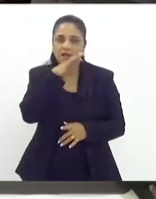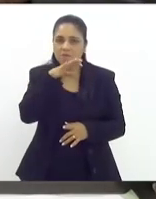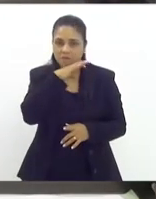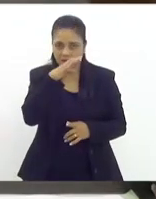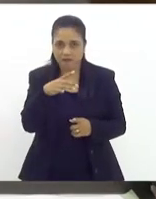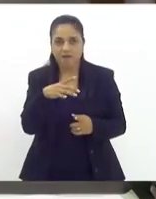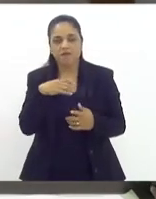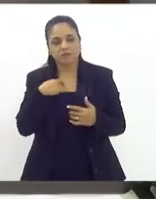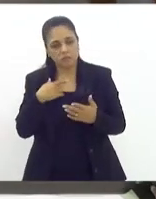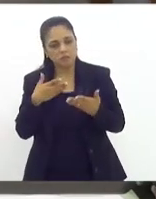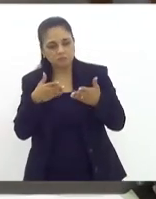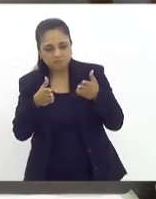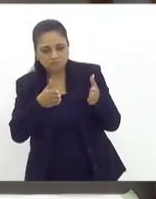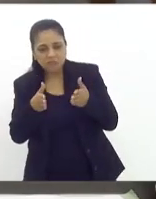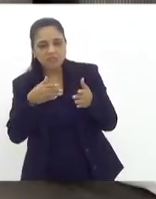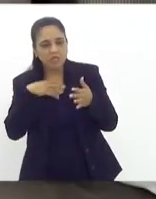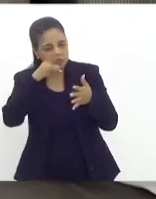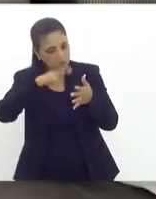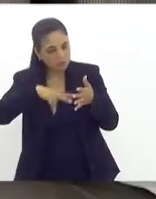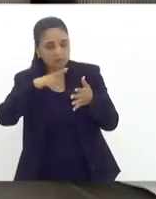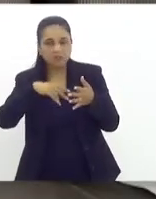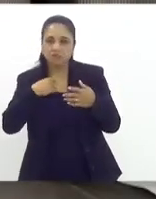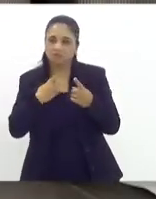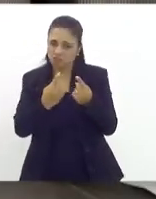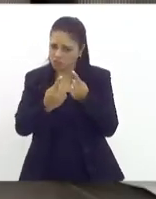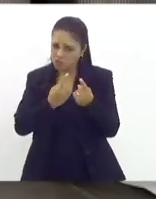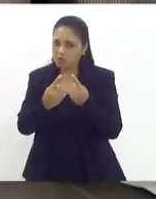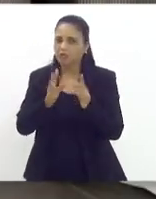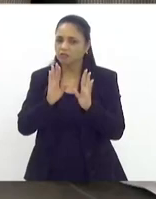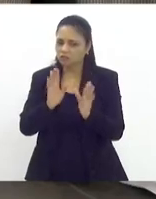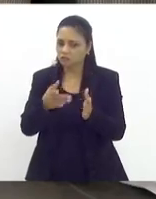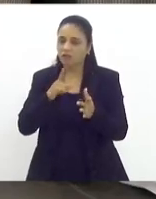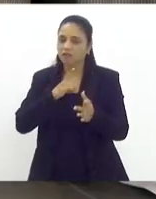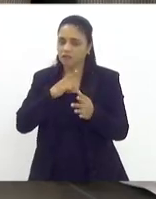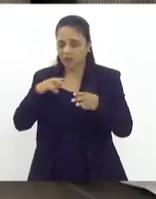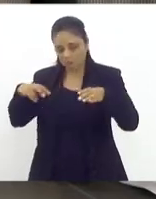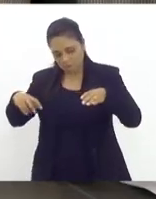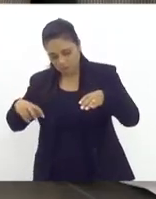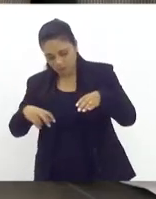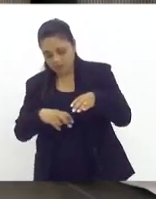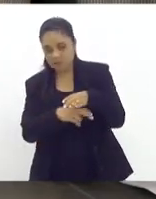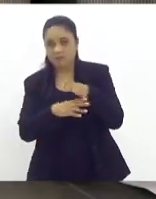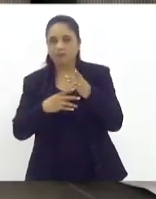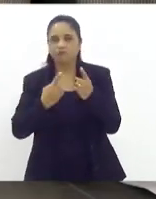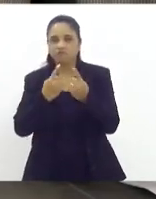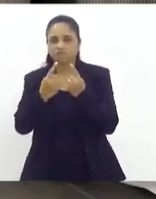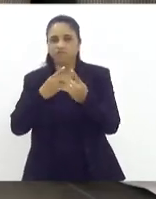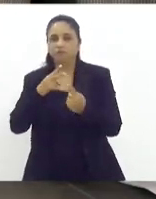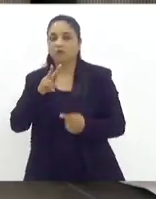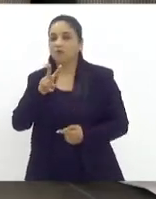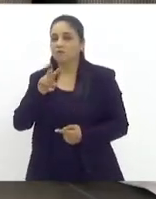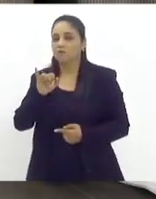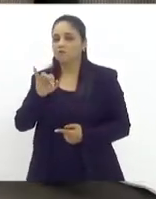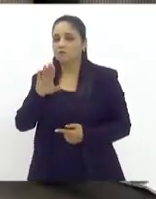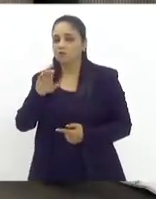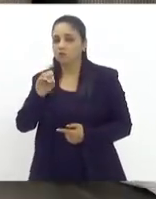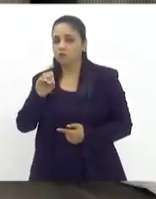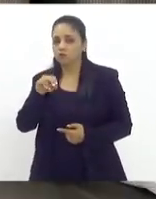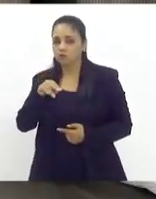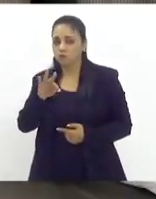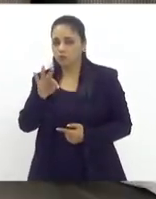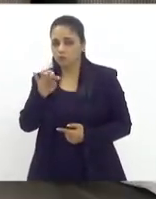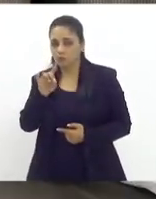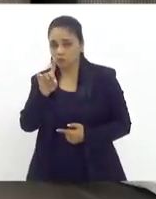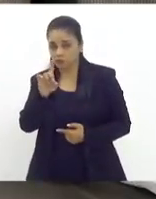bacana. Nas áreas estradas nossas que já tem essas zoopassagens, a estrada de Visconde de Mauá, a que a gente fez